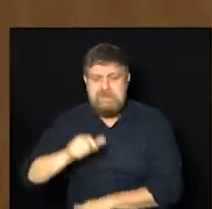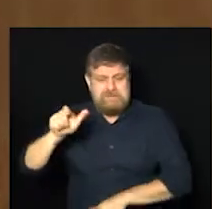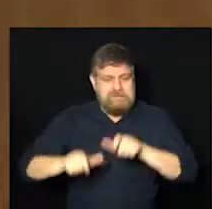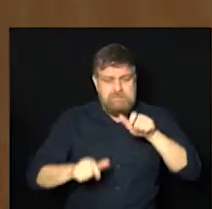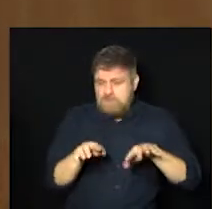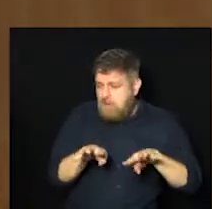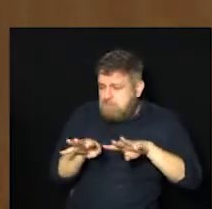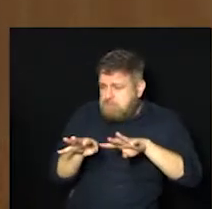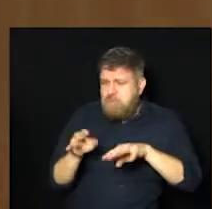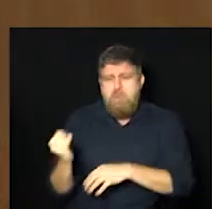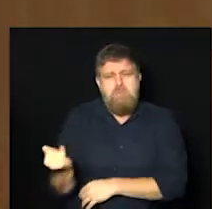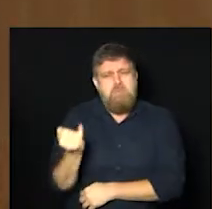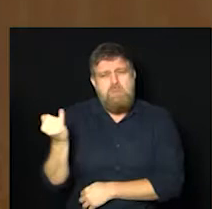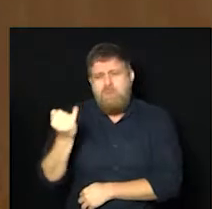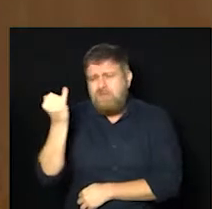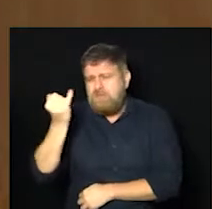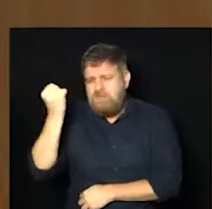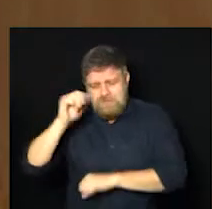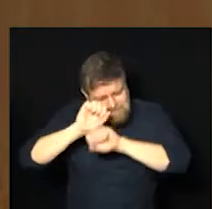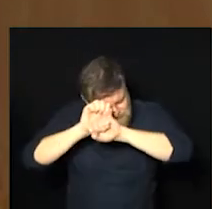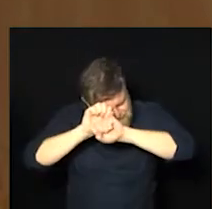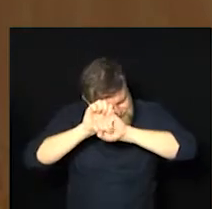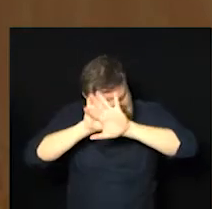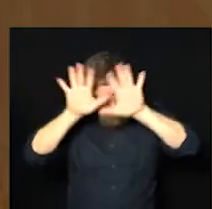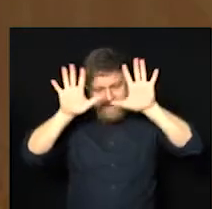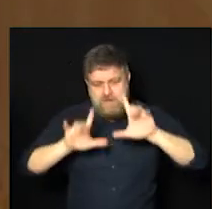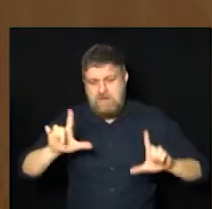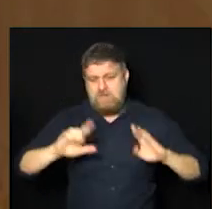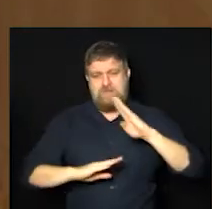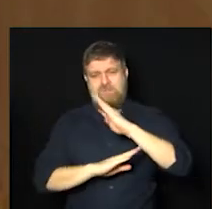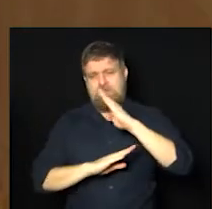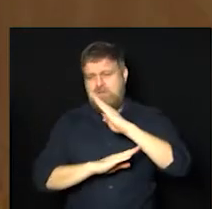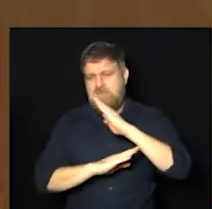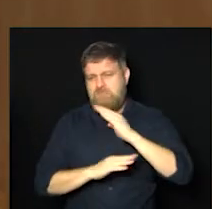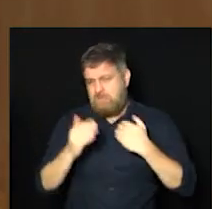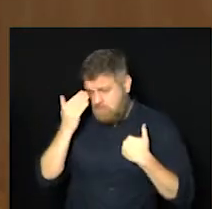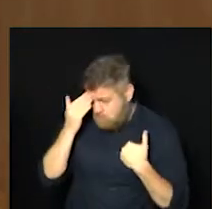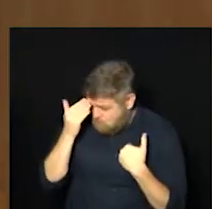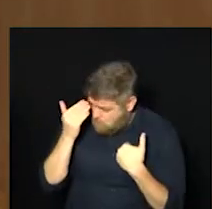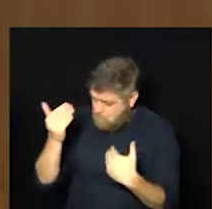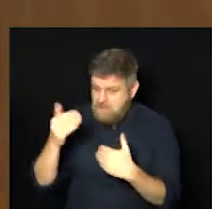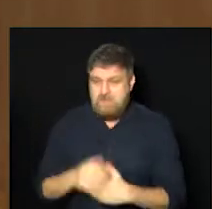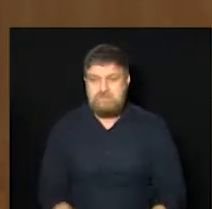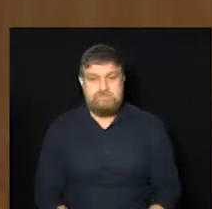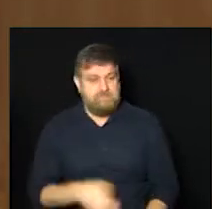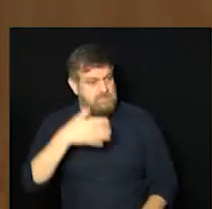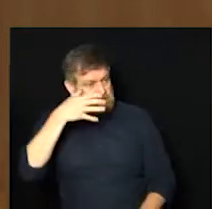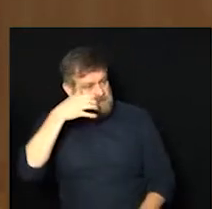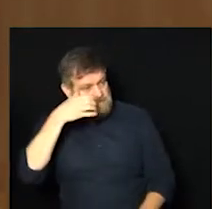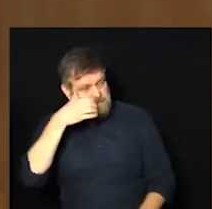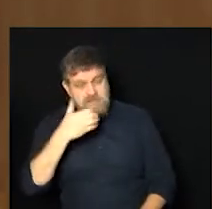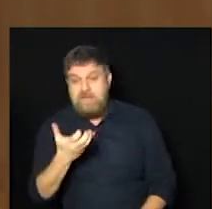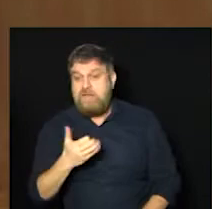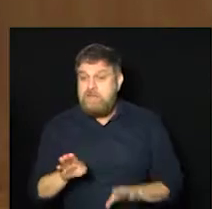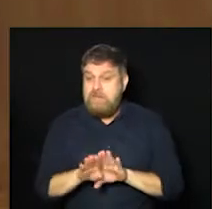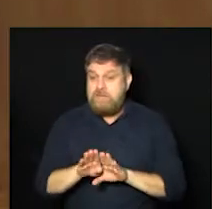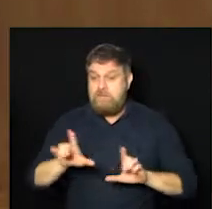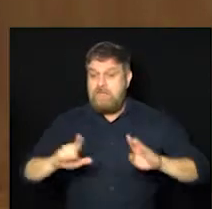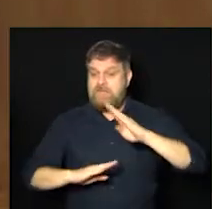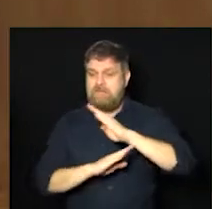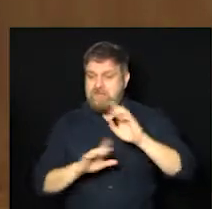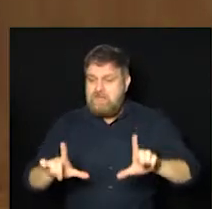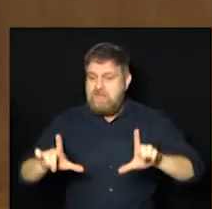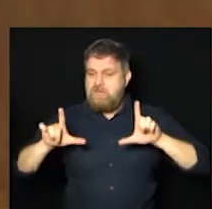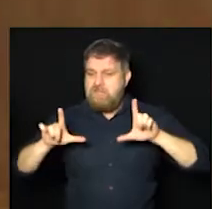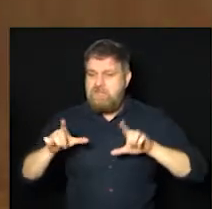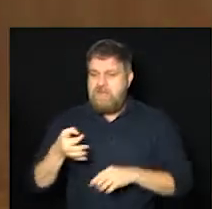importante, bastante esclarecedora aqui na TV Câmara Campinas. Muito obrigado, André, e a TV Câmara pela oportunidade de estar